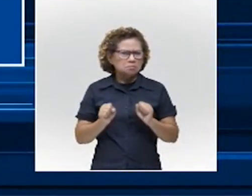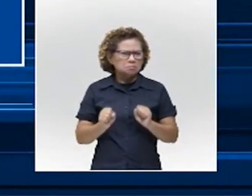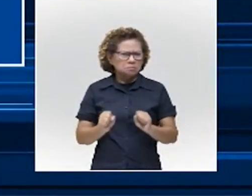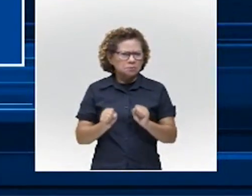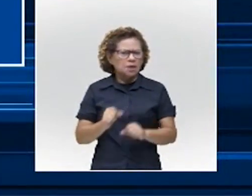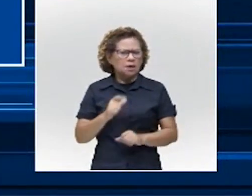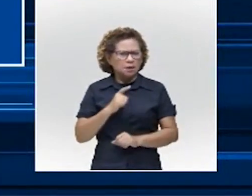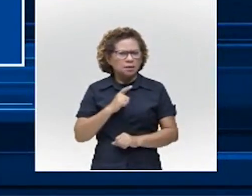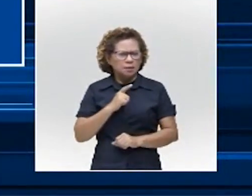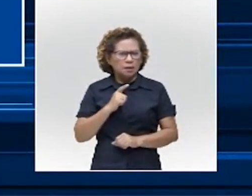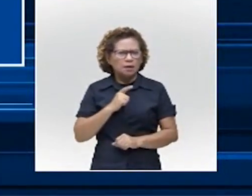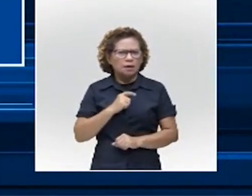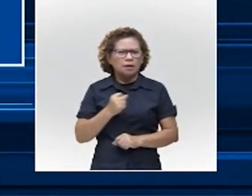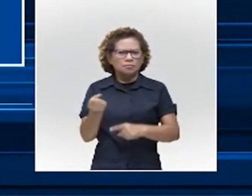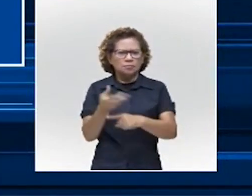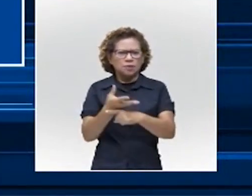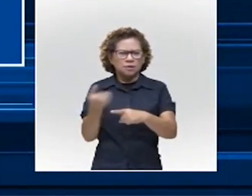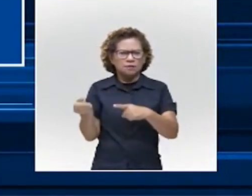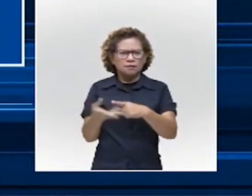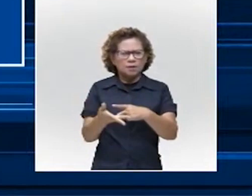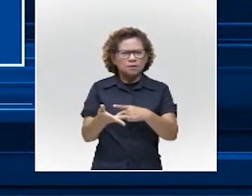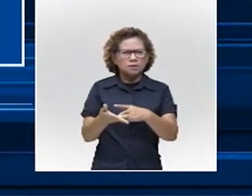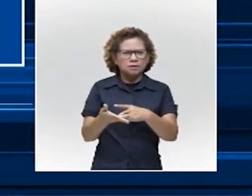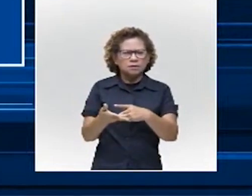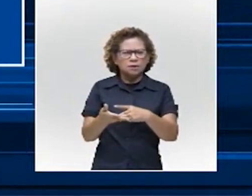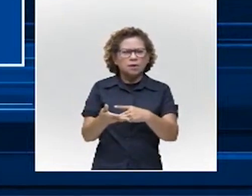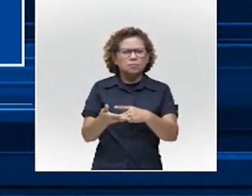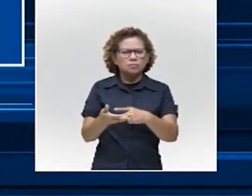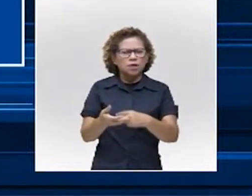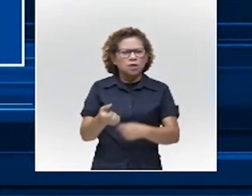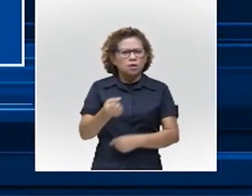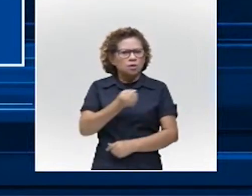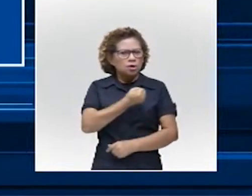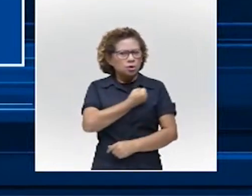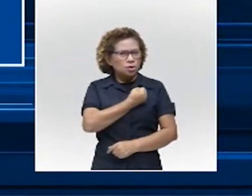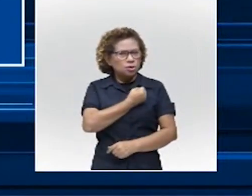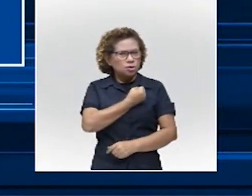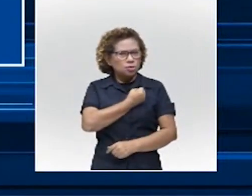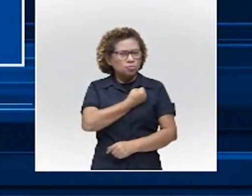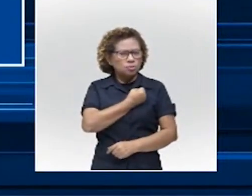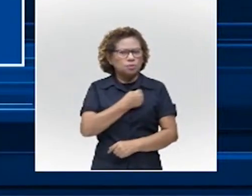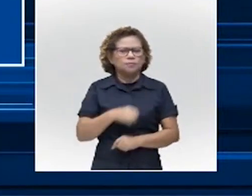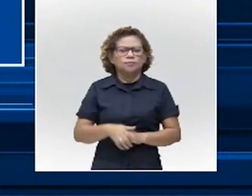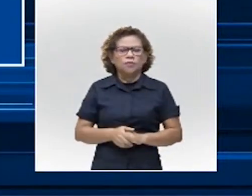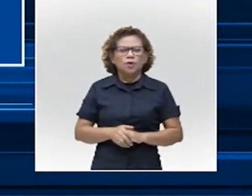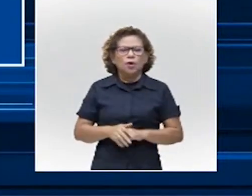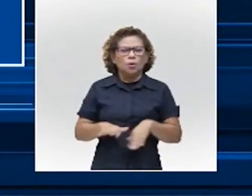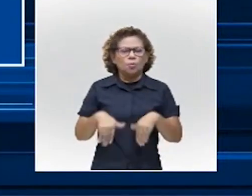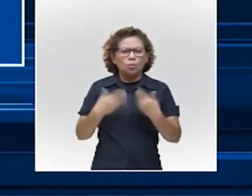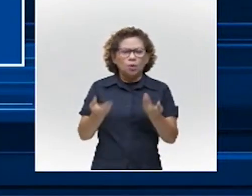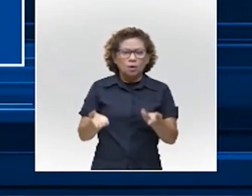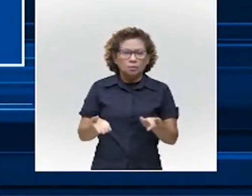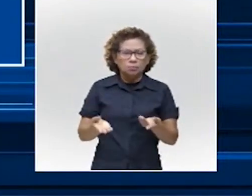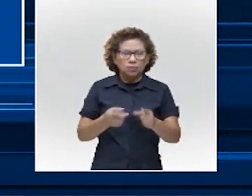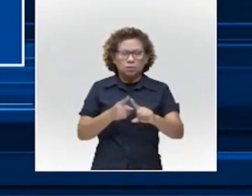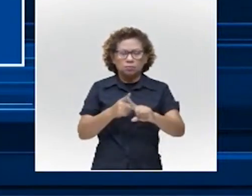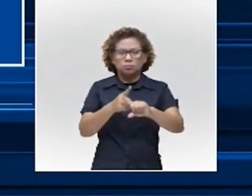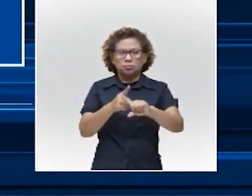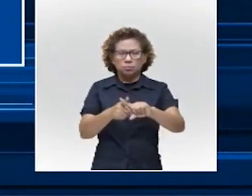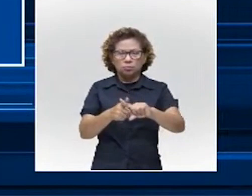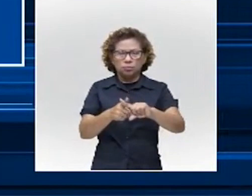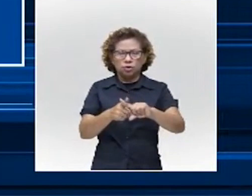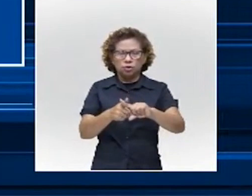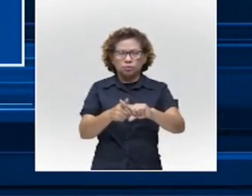nós vamos seguir. Olha lá, observem. Quando multiplicamos ou dividimos